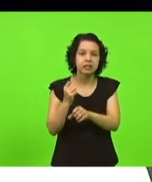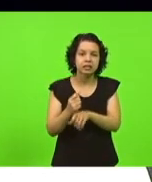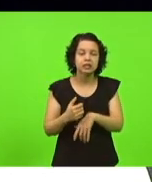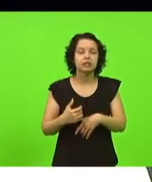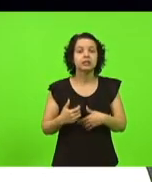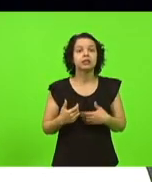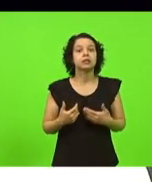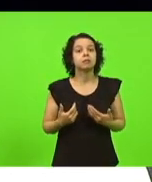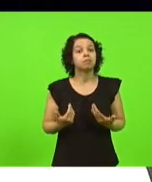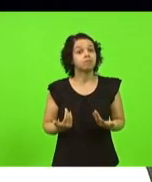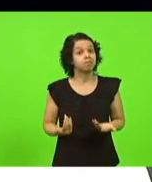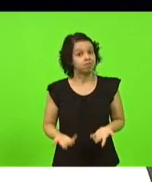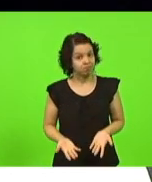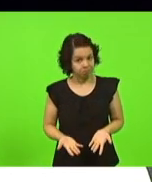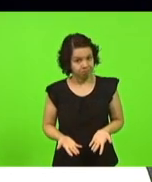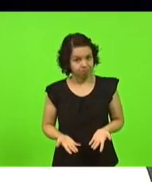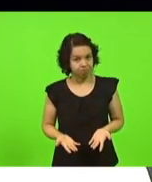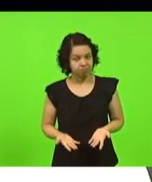E então,